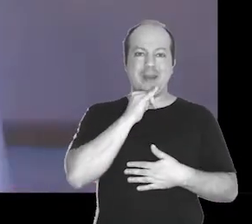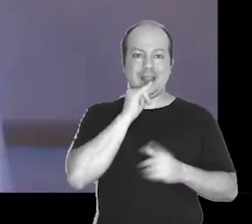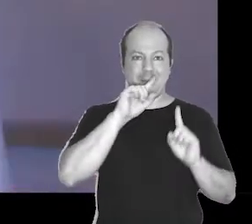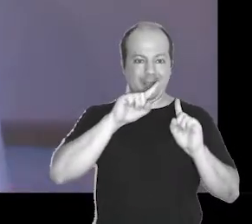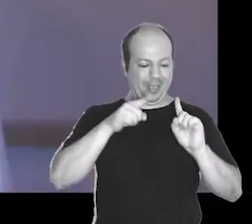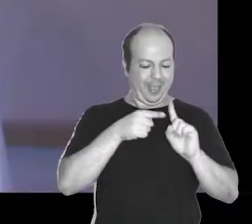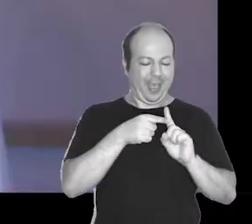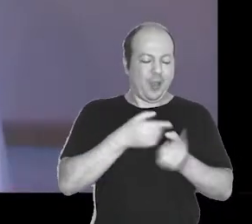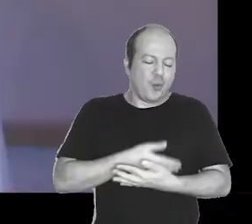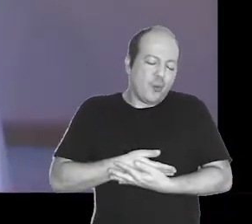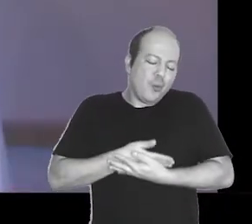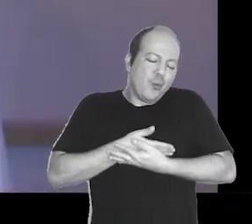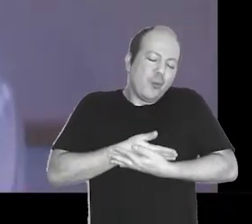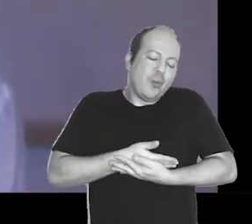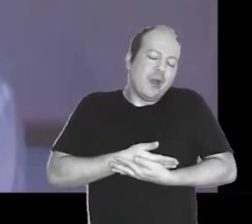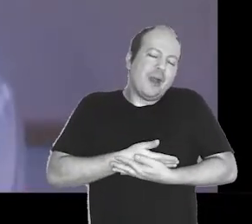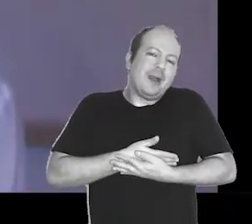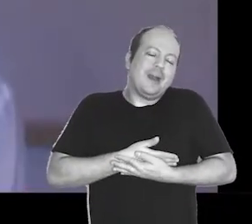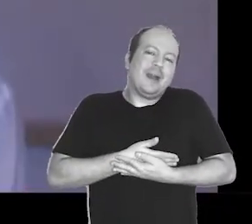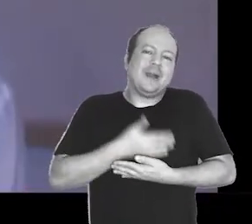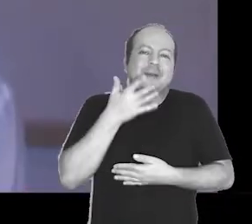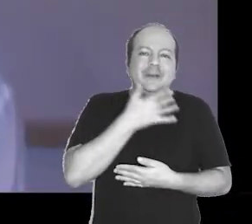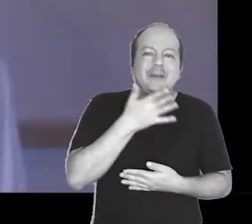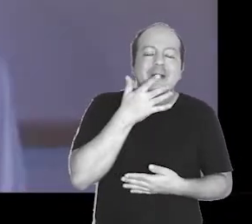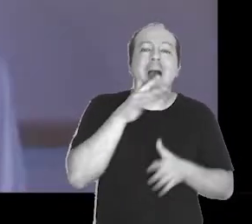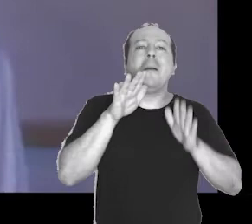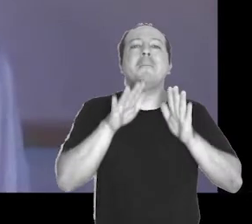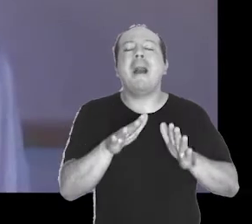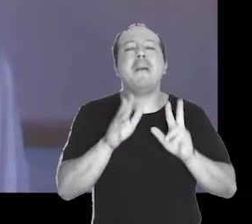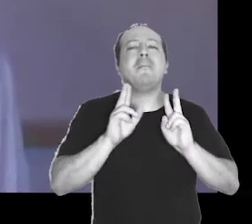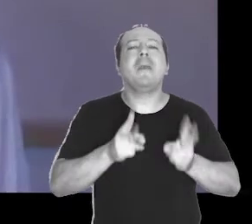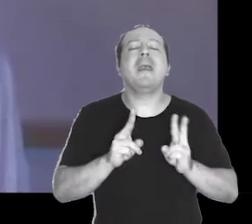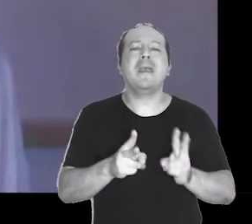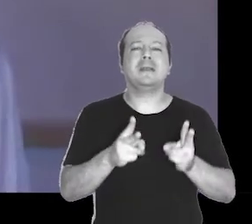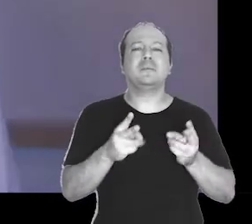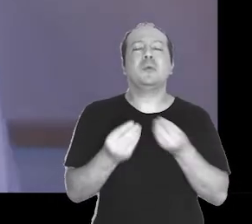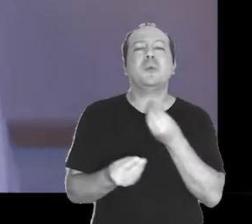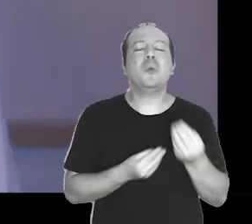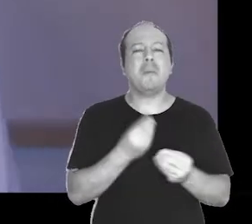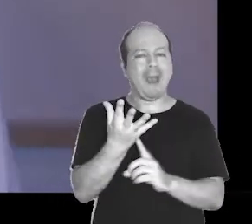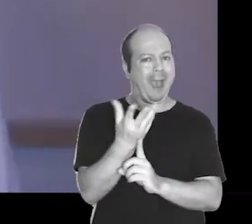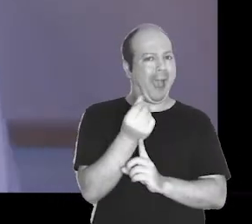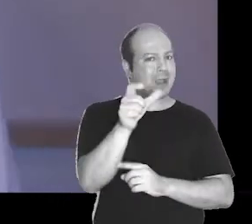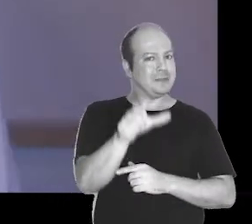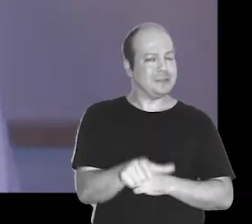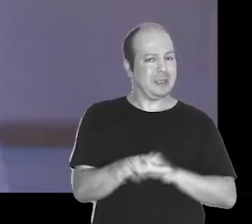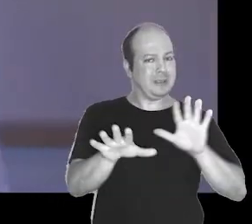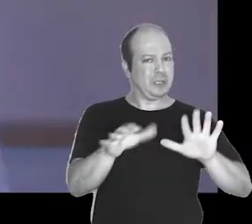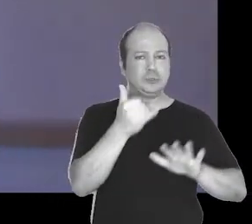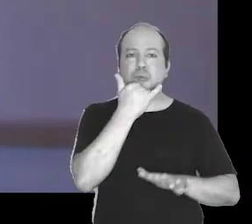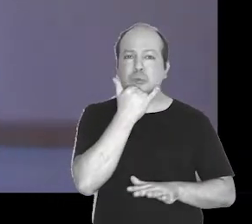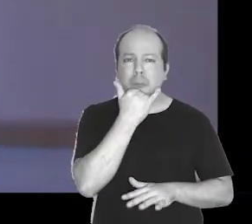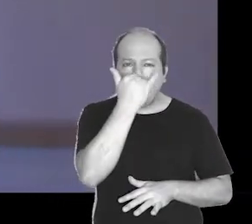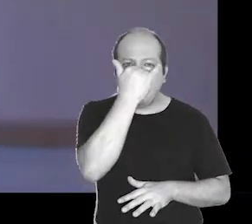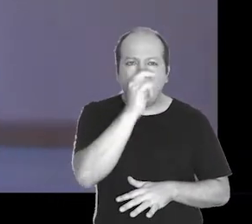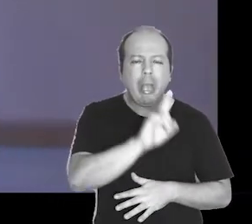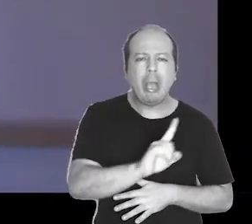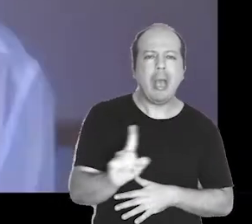primeiro. Por isso, mesmo que não sejamos artistas, não se enganem, meus